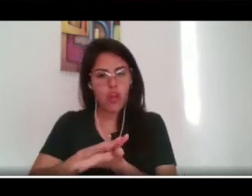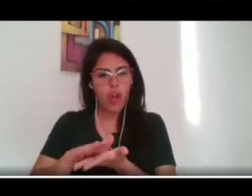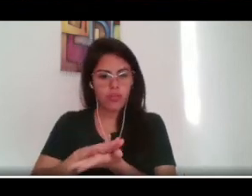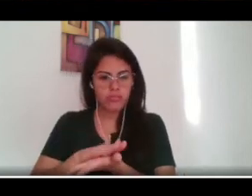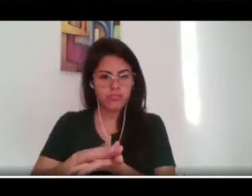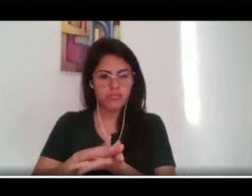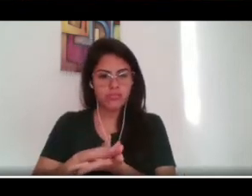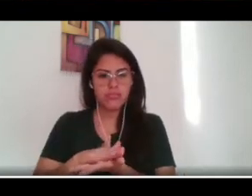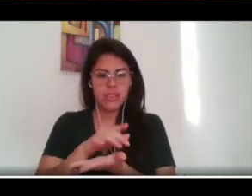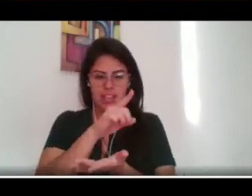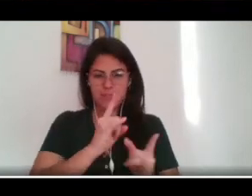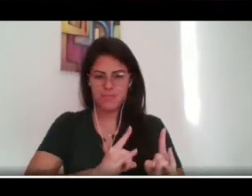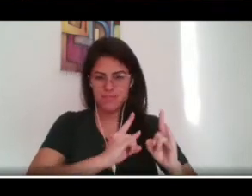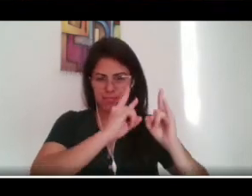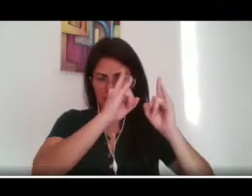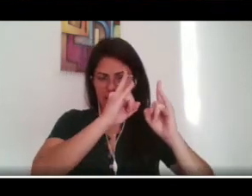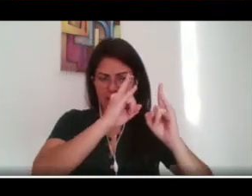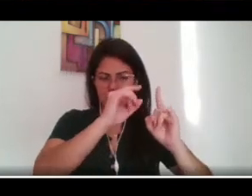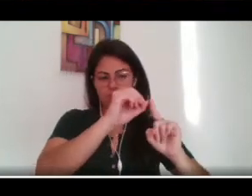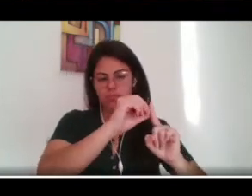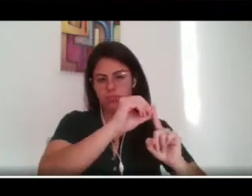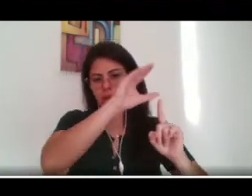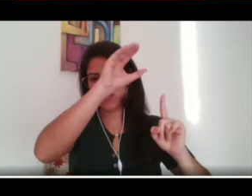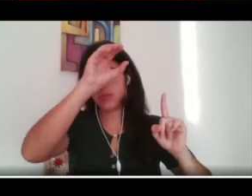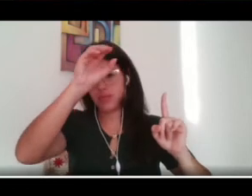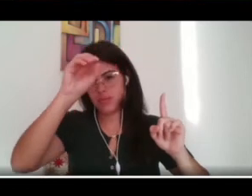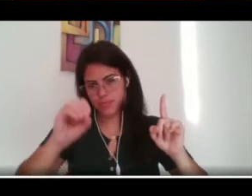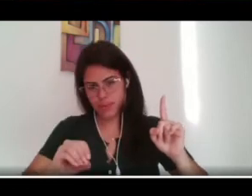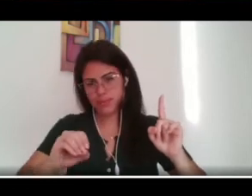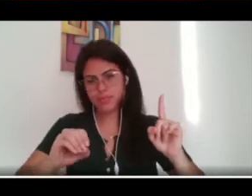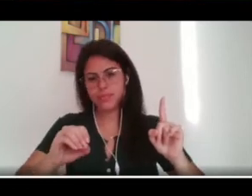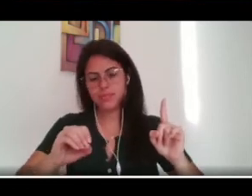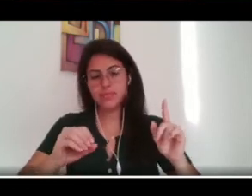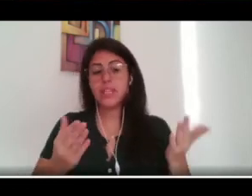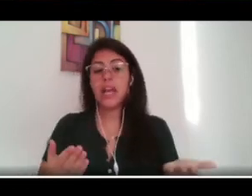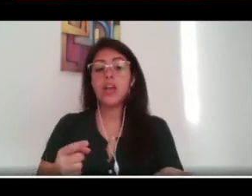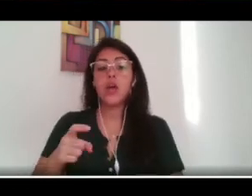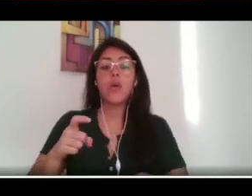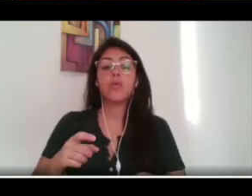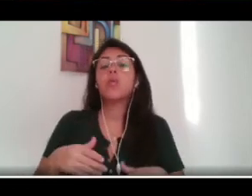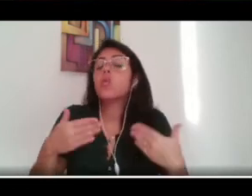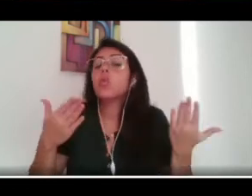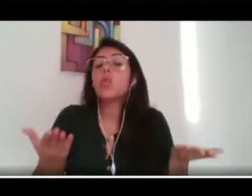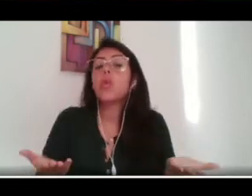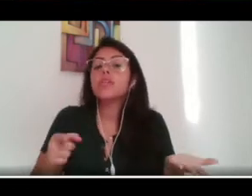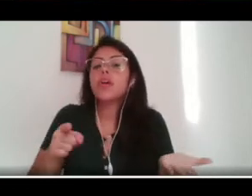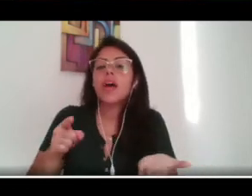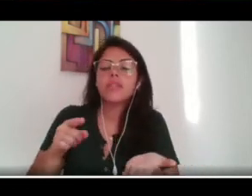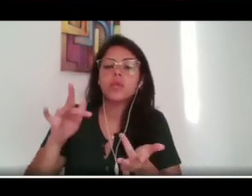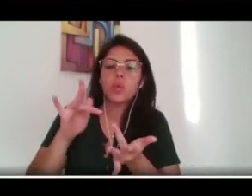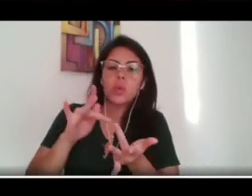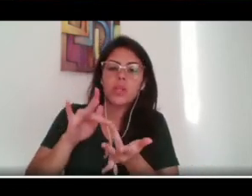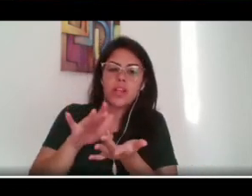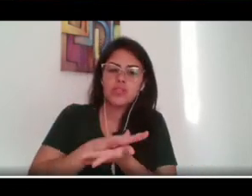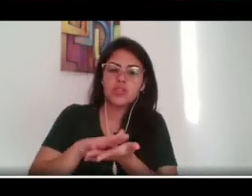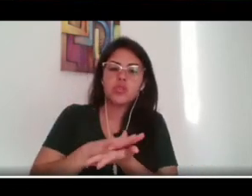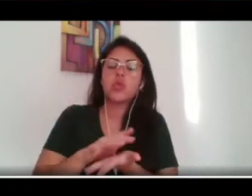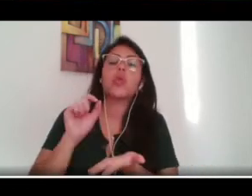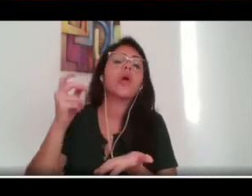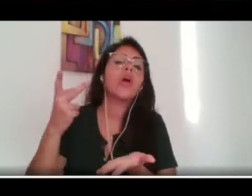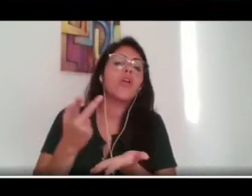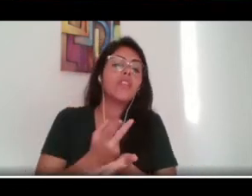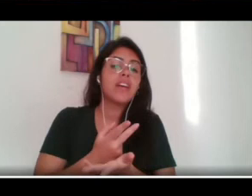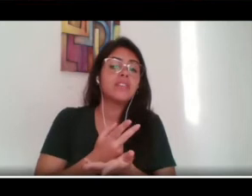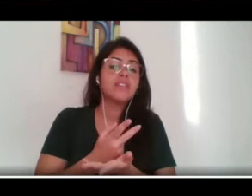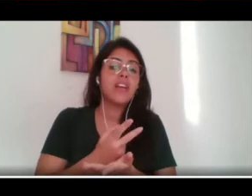essa pedra chega ao solo, a velocidade com a qual ele chega ao solo, ela é esse vetor verde